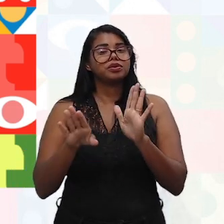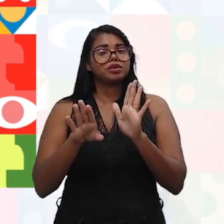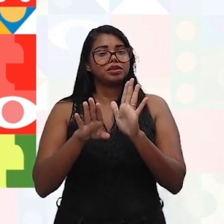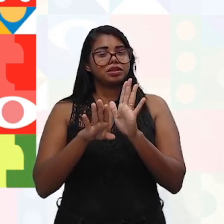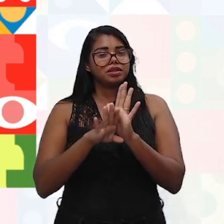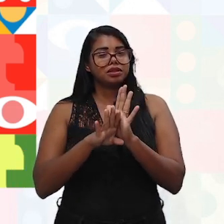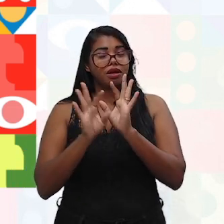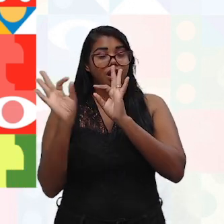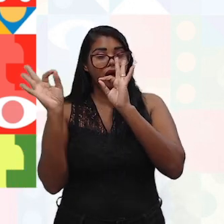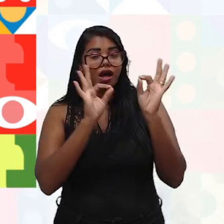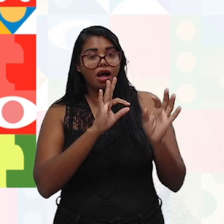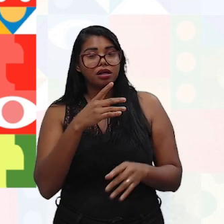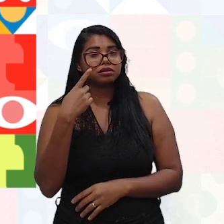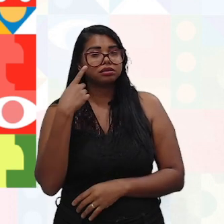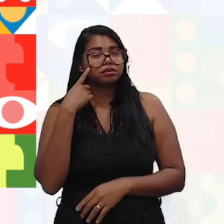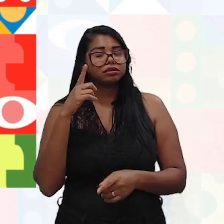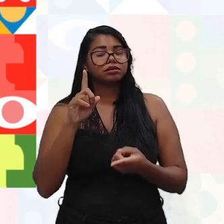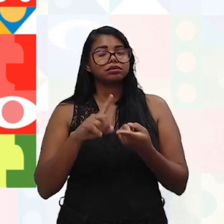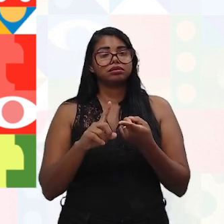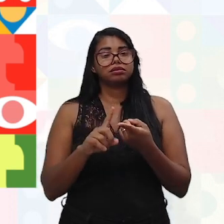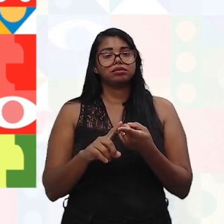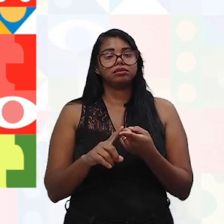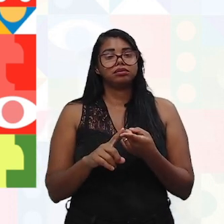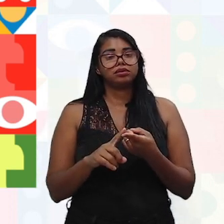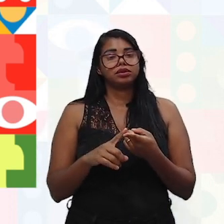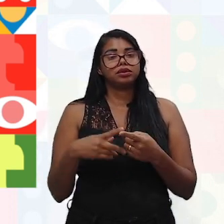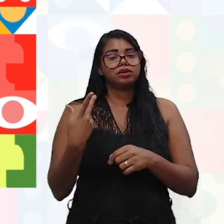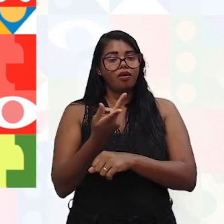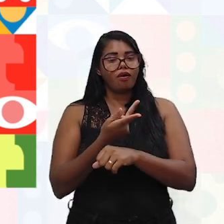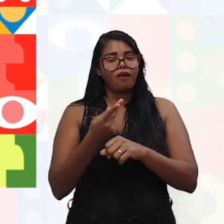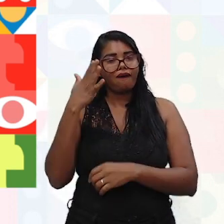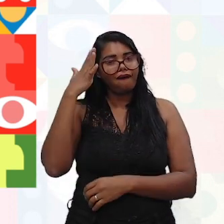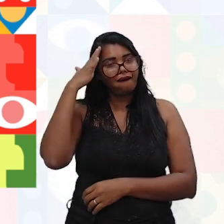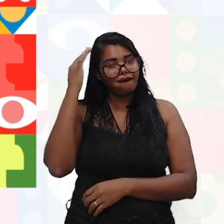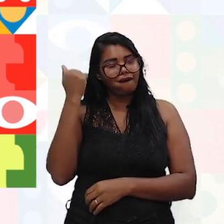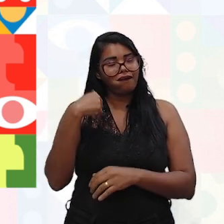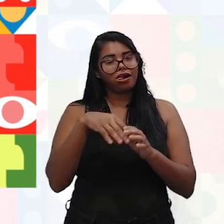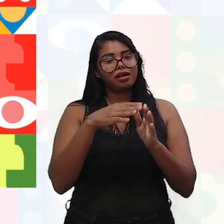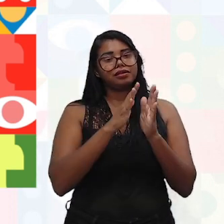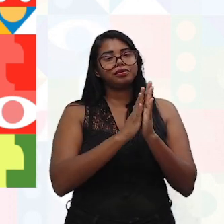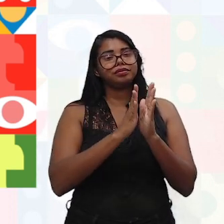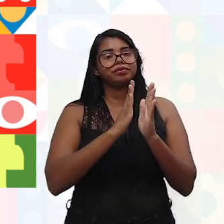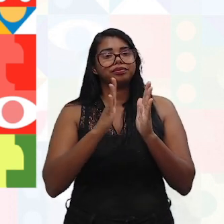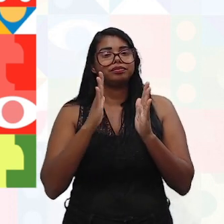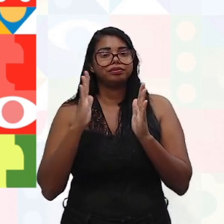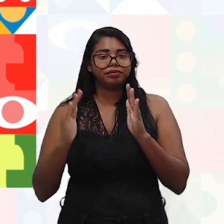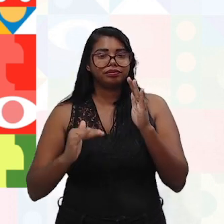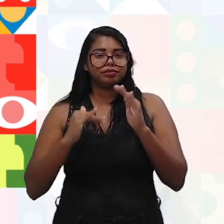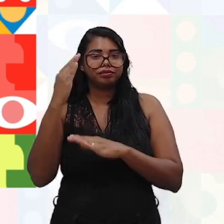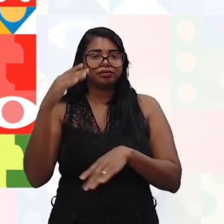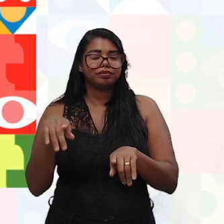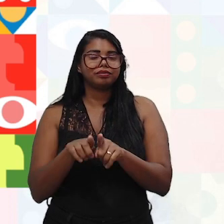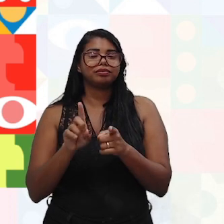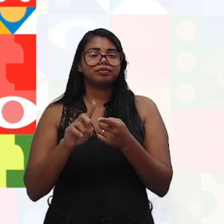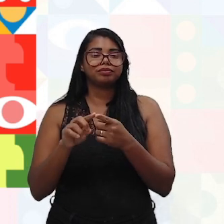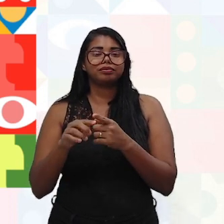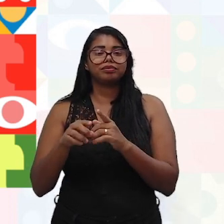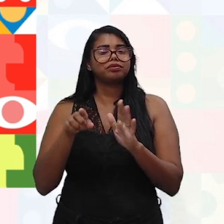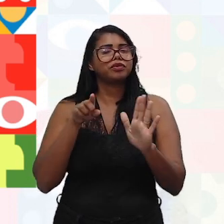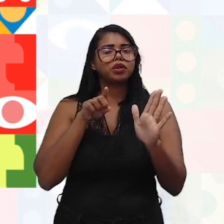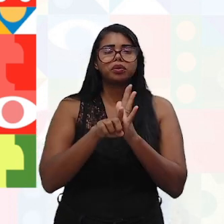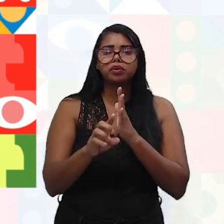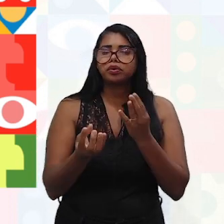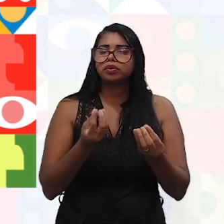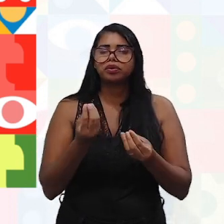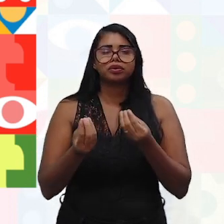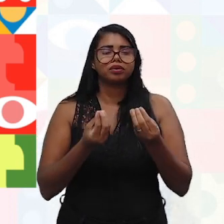ficar atento e você já vai procurar saber ao bibliotecário, à bibliotecária, ao seu superior, você já vai perguntar como é que a gente lida com